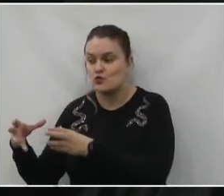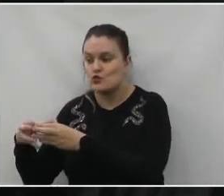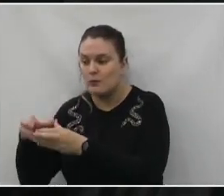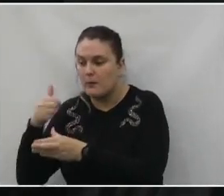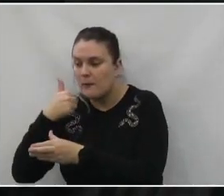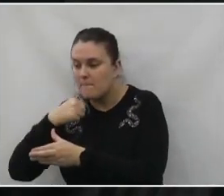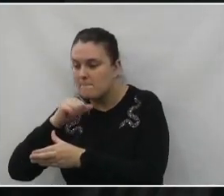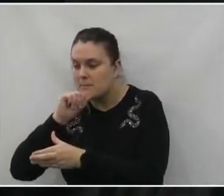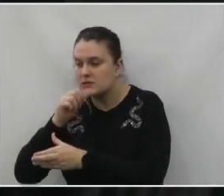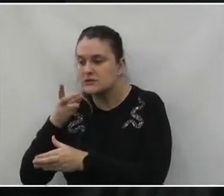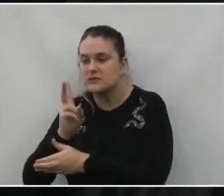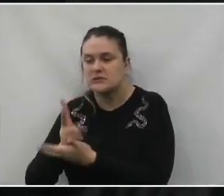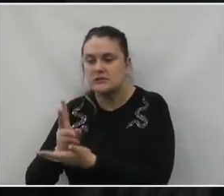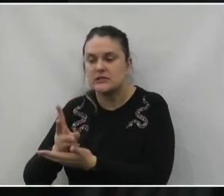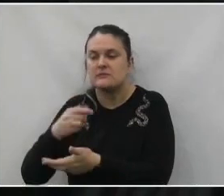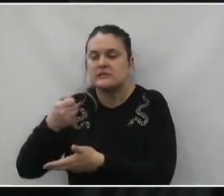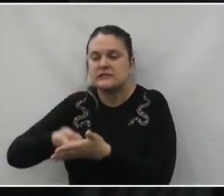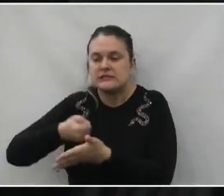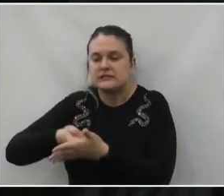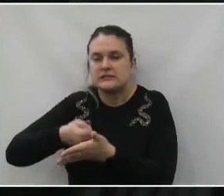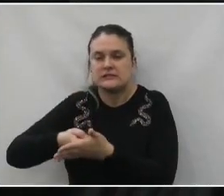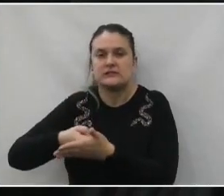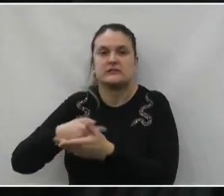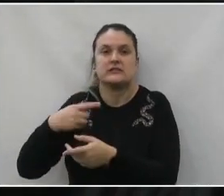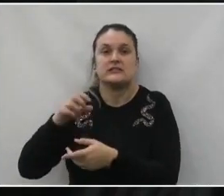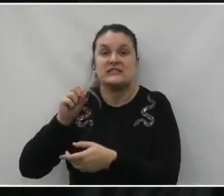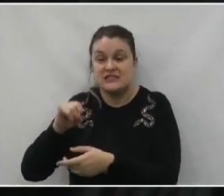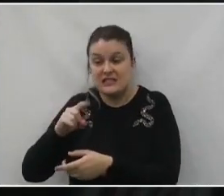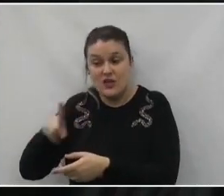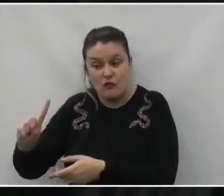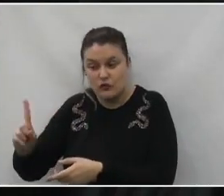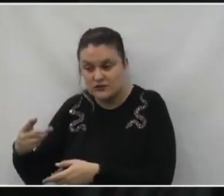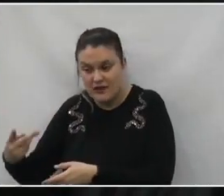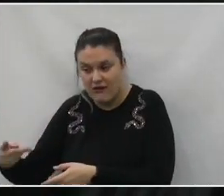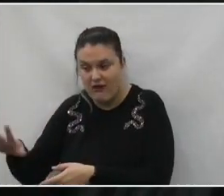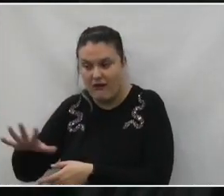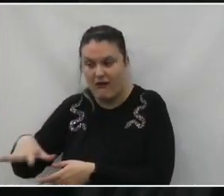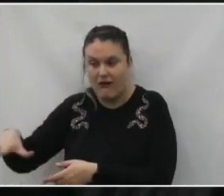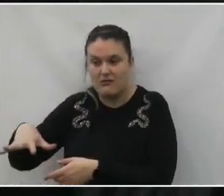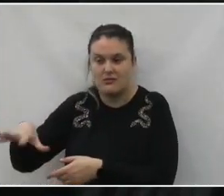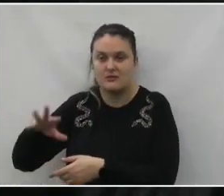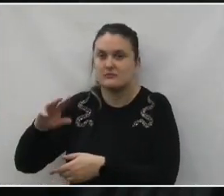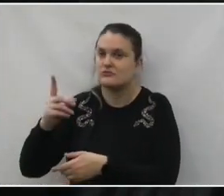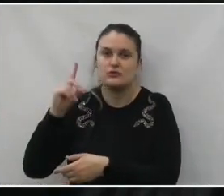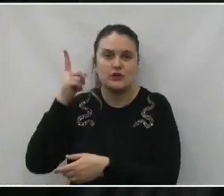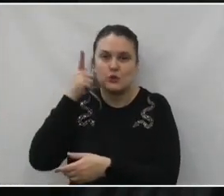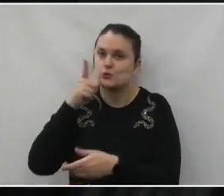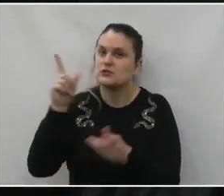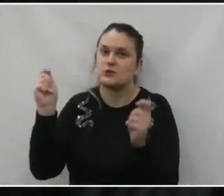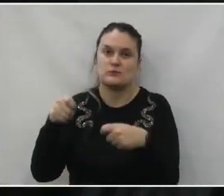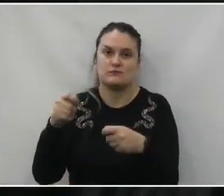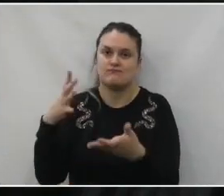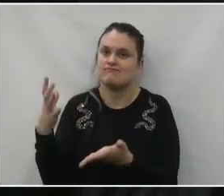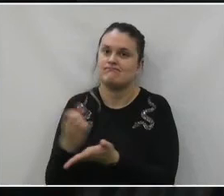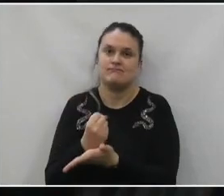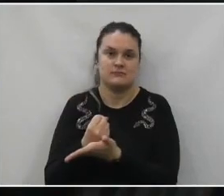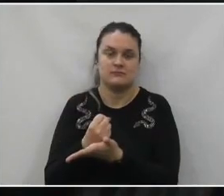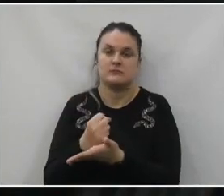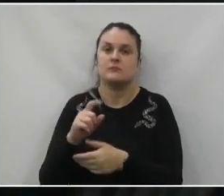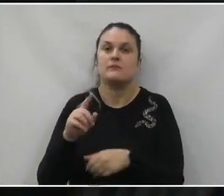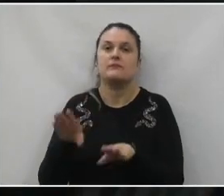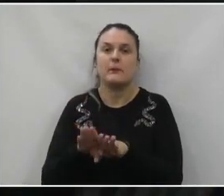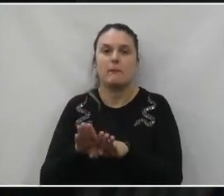as mães, acredito que não chegaria a esse ponto. Também, após